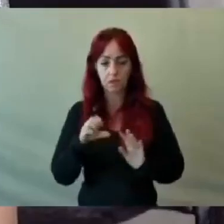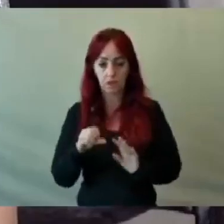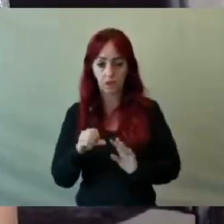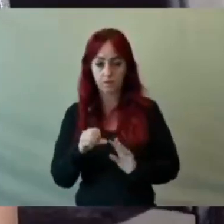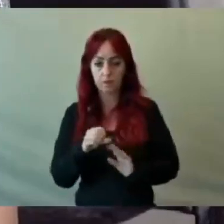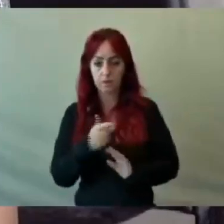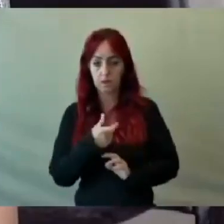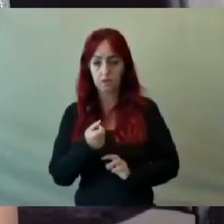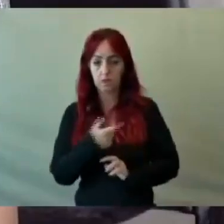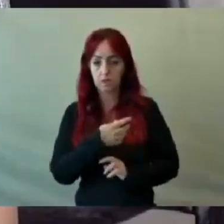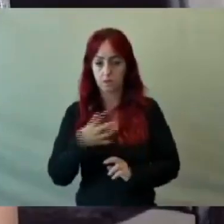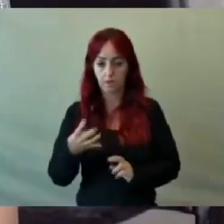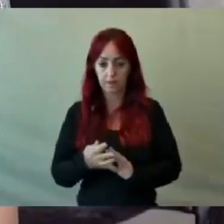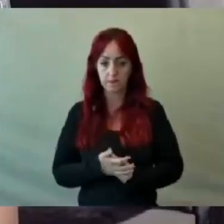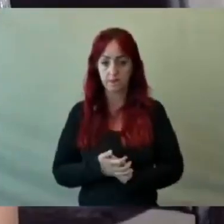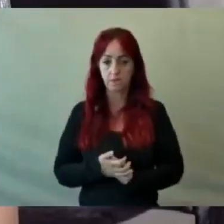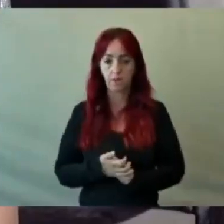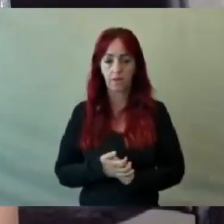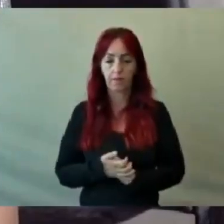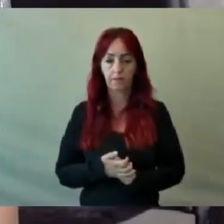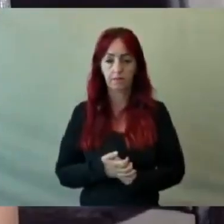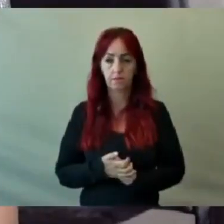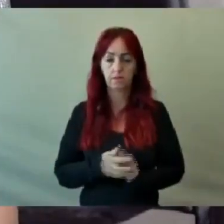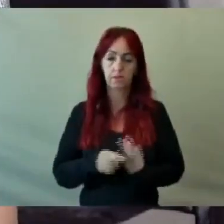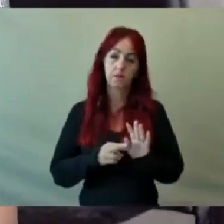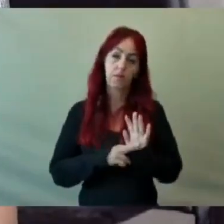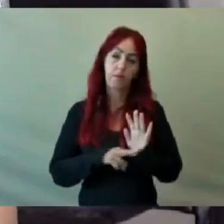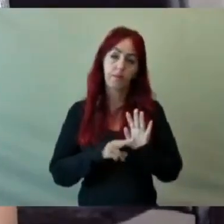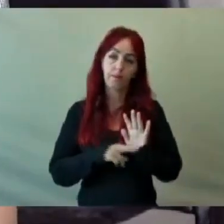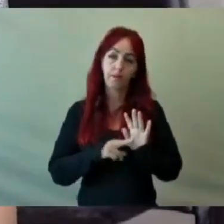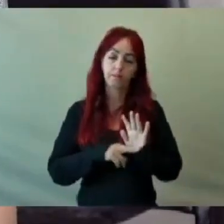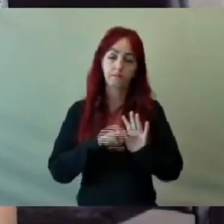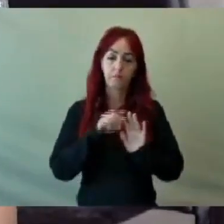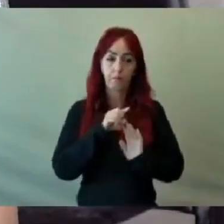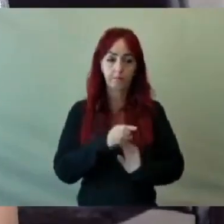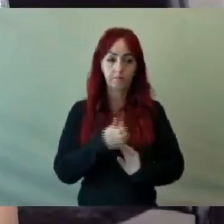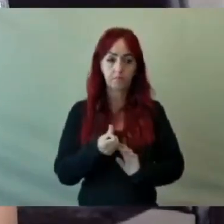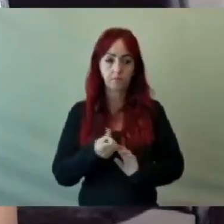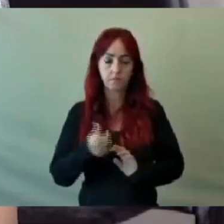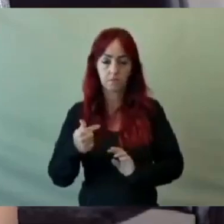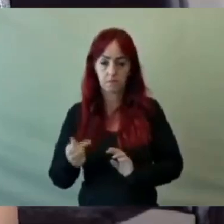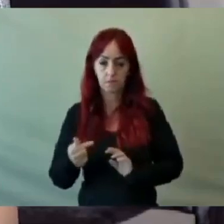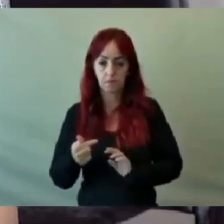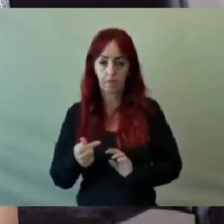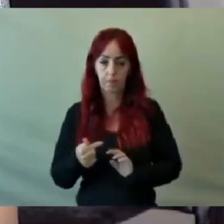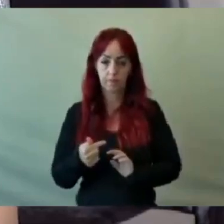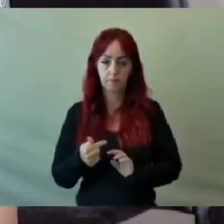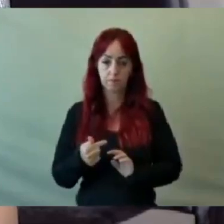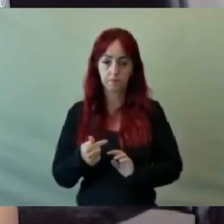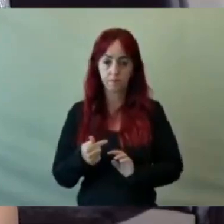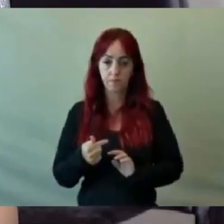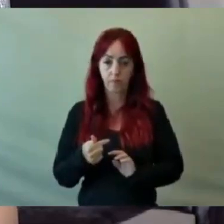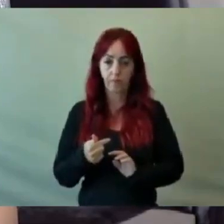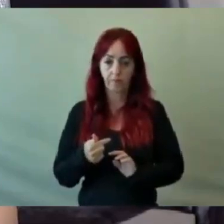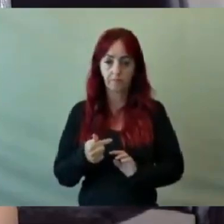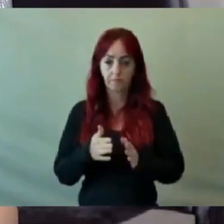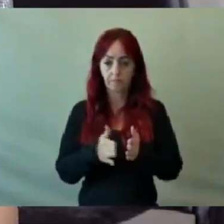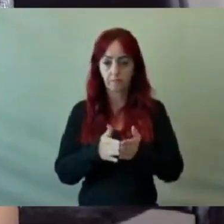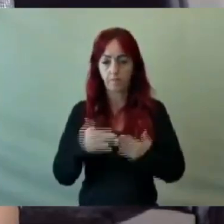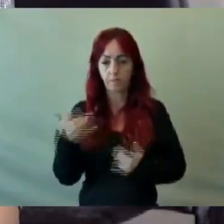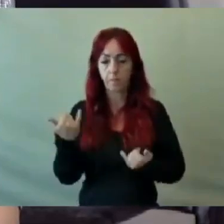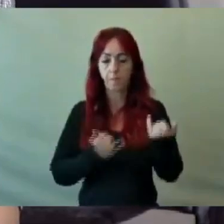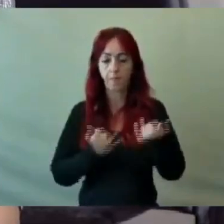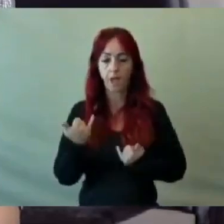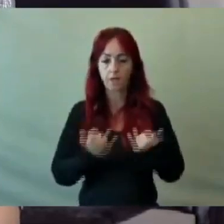16, requerimento de comissão 1067-2024, turno único, solicitação, pedido de informação, destinatário,